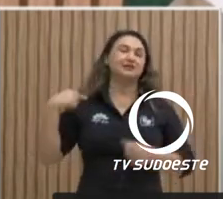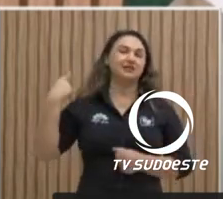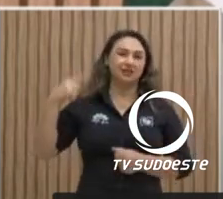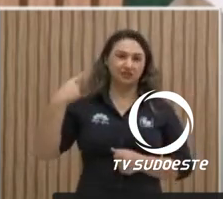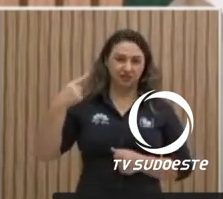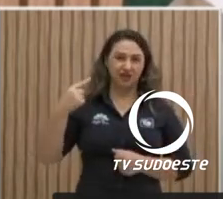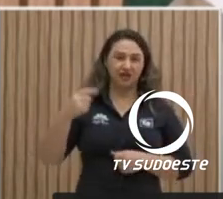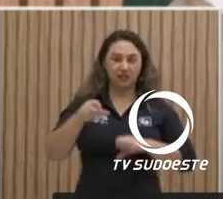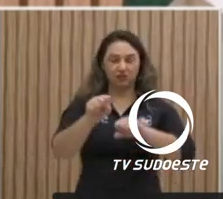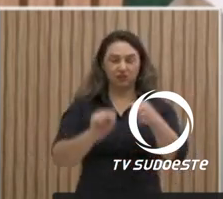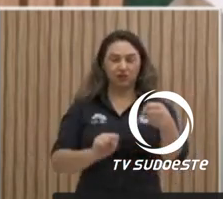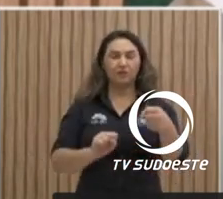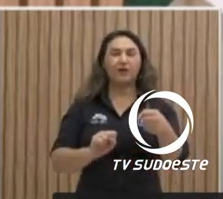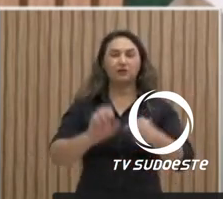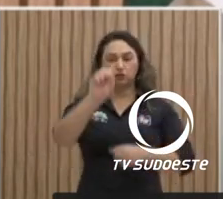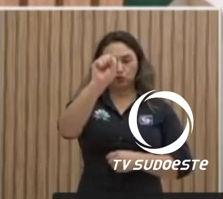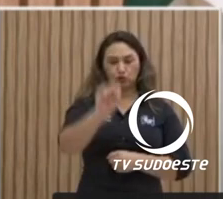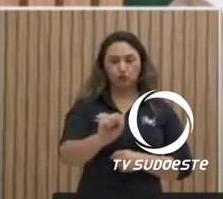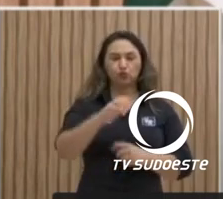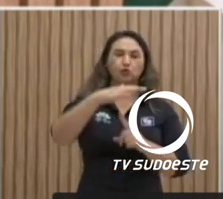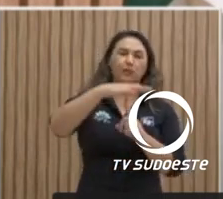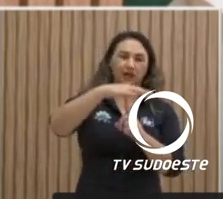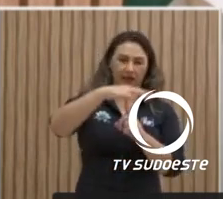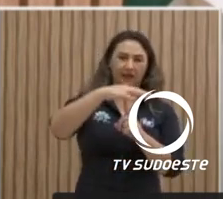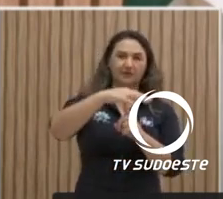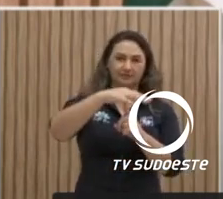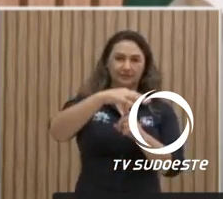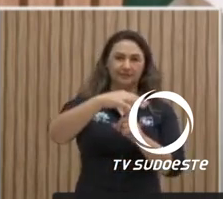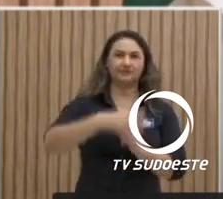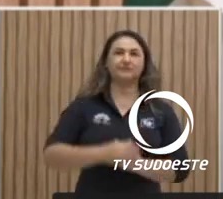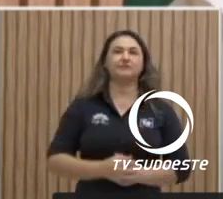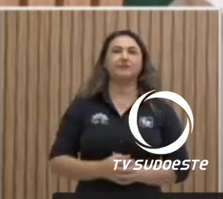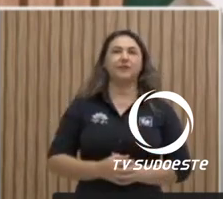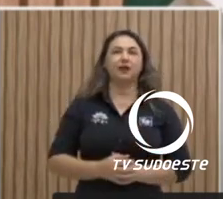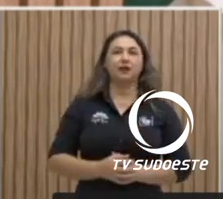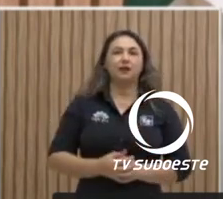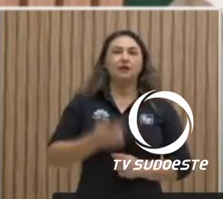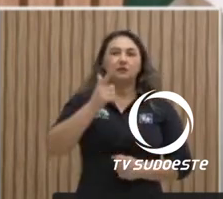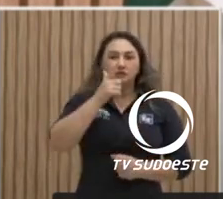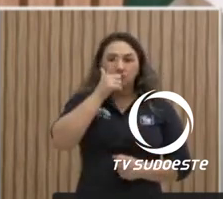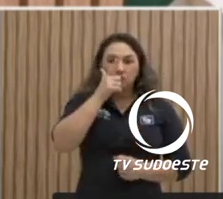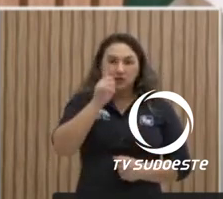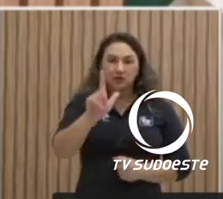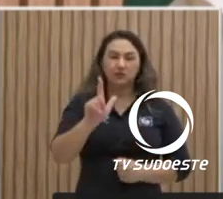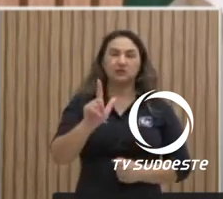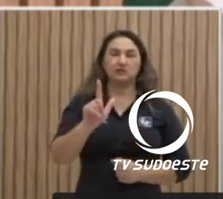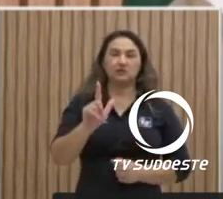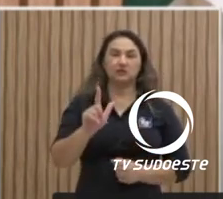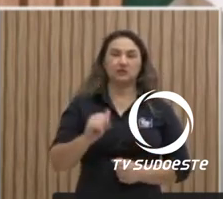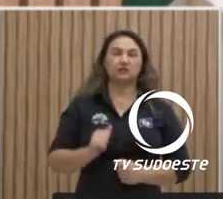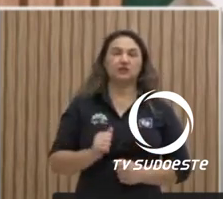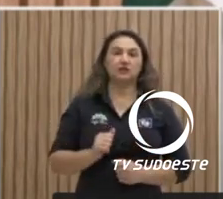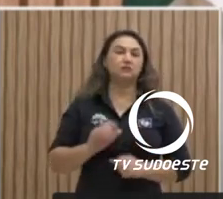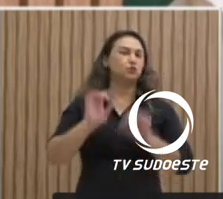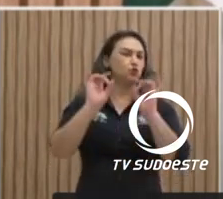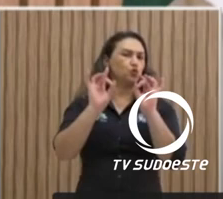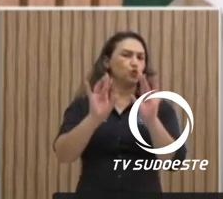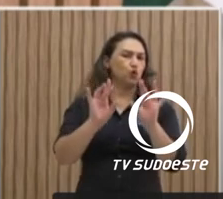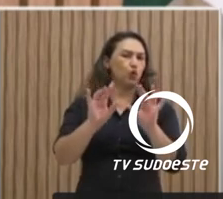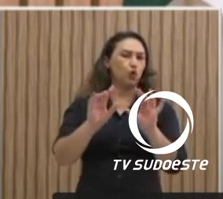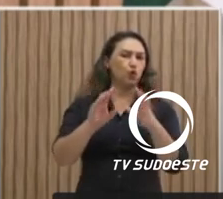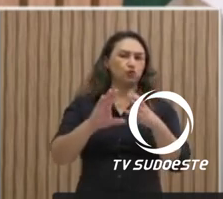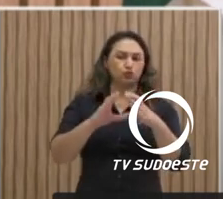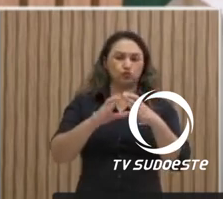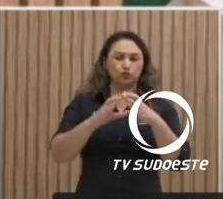é formada no interior do Paraná. Essa conquista também afasta o estigma de que apenas os grandes